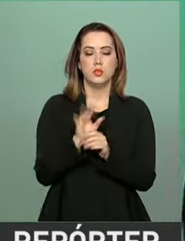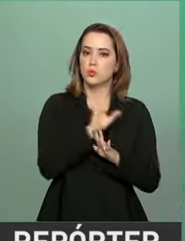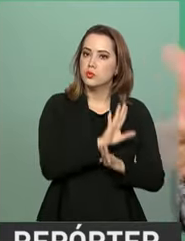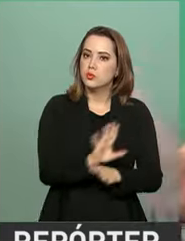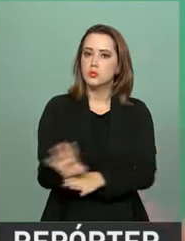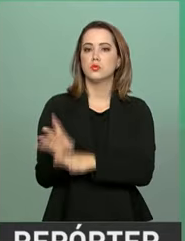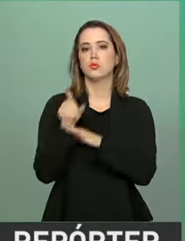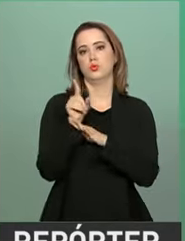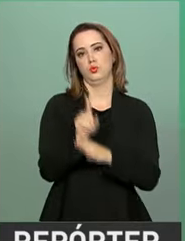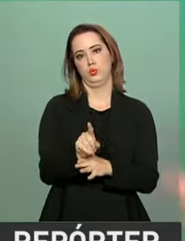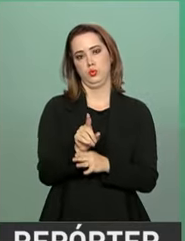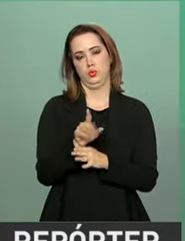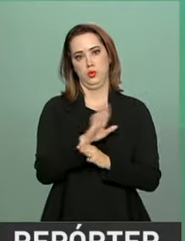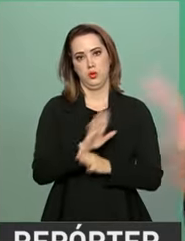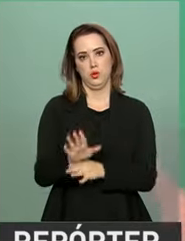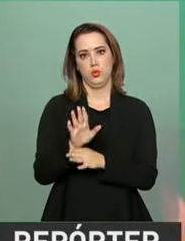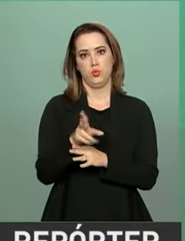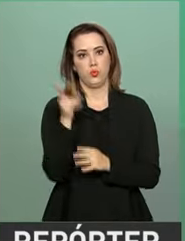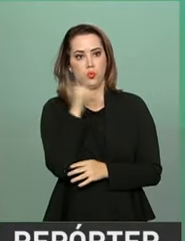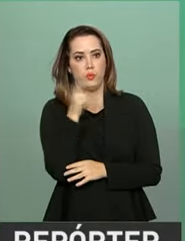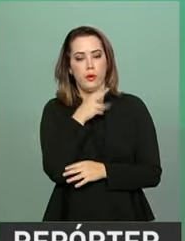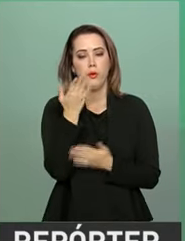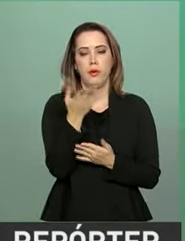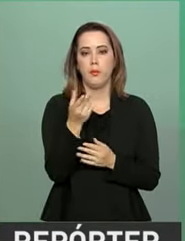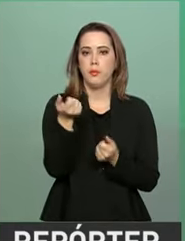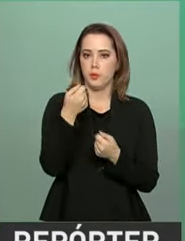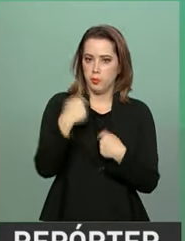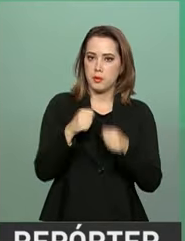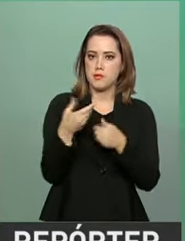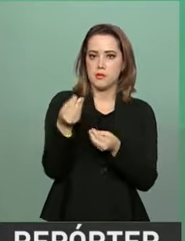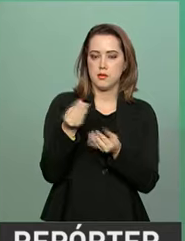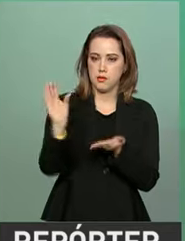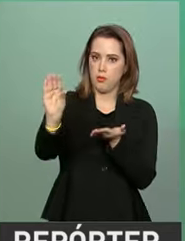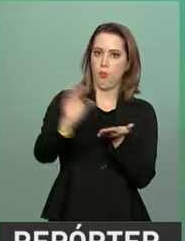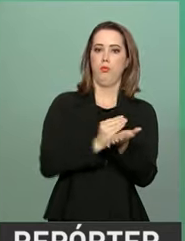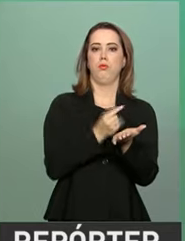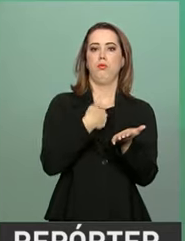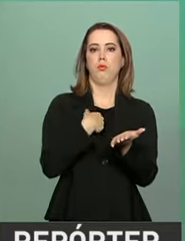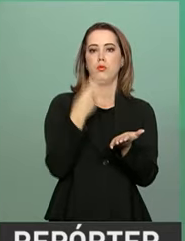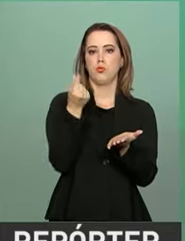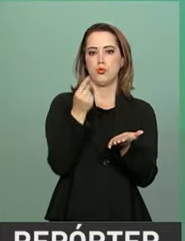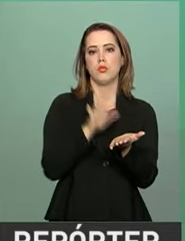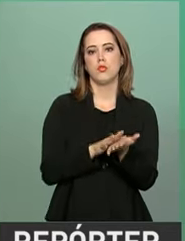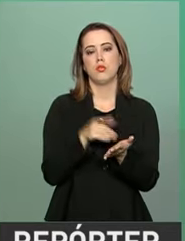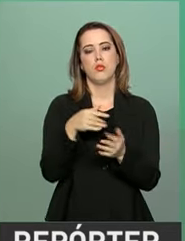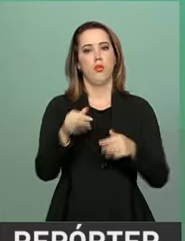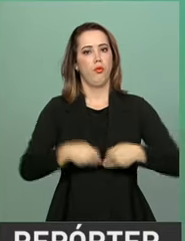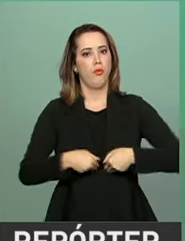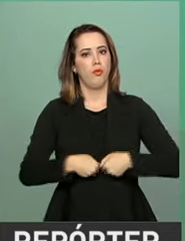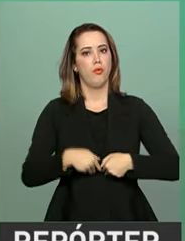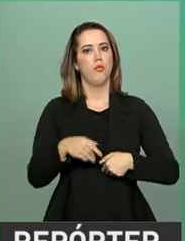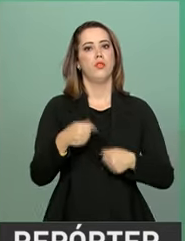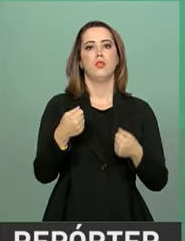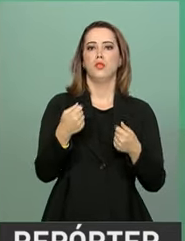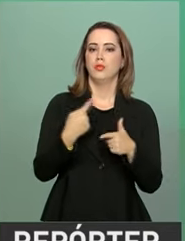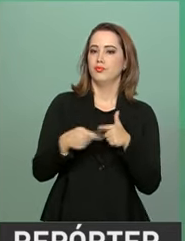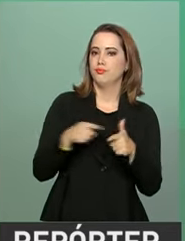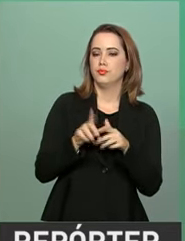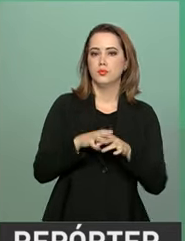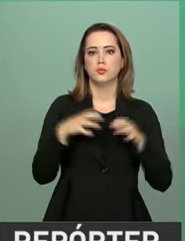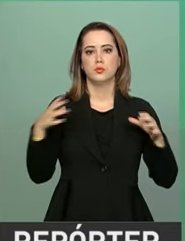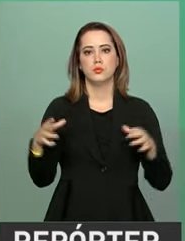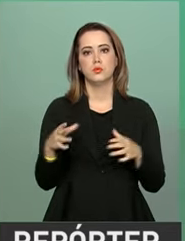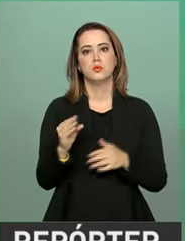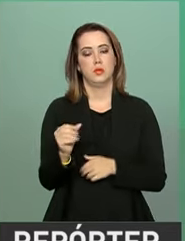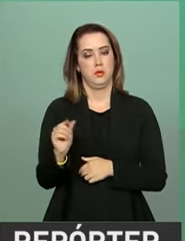atendê-las na emergência da sua vida, né? Para que elas não passem fome, porque não passem necessidades maiores, para melhorar a sua